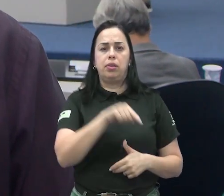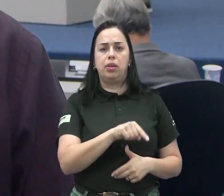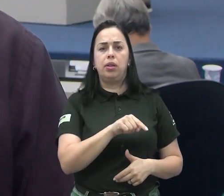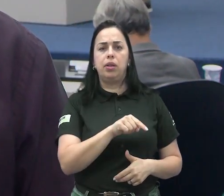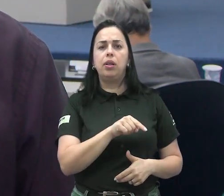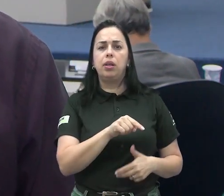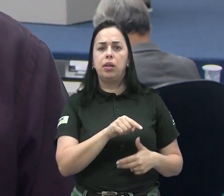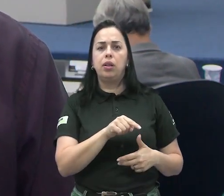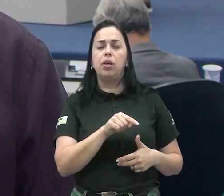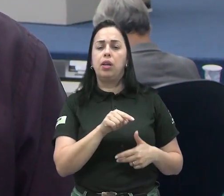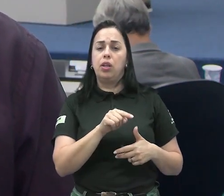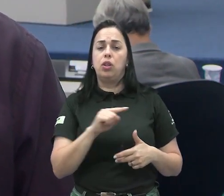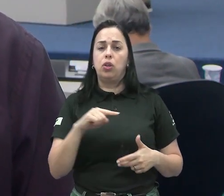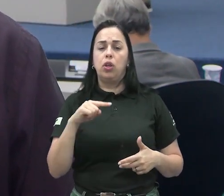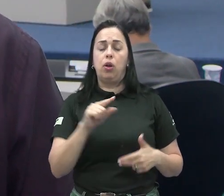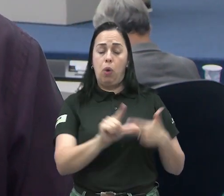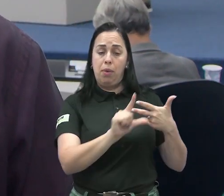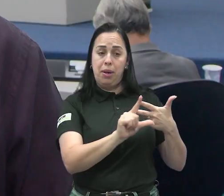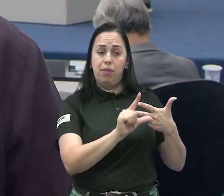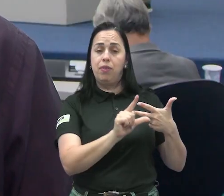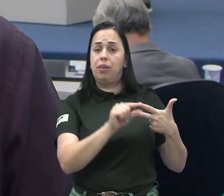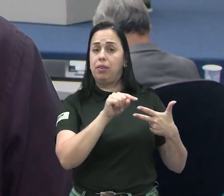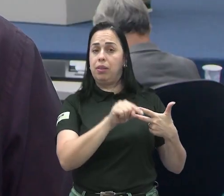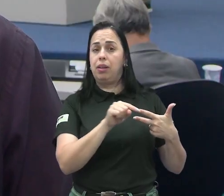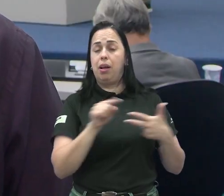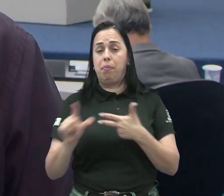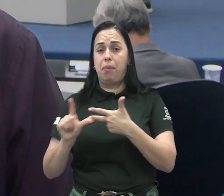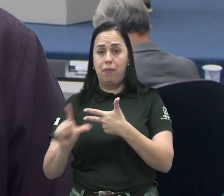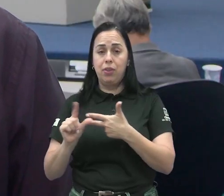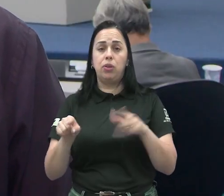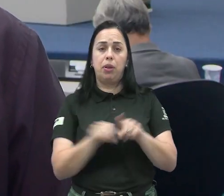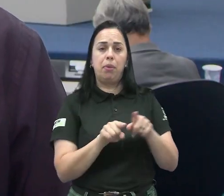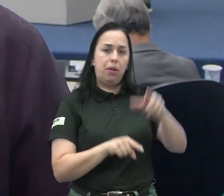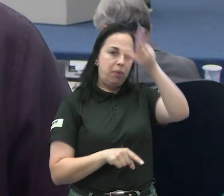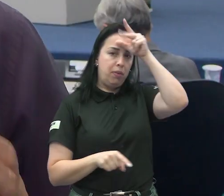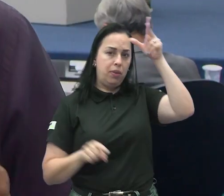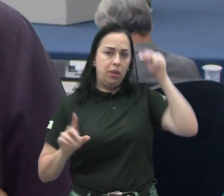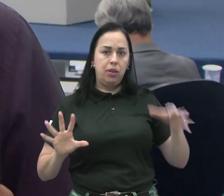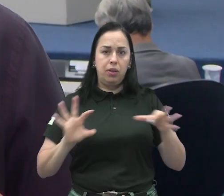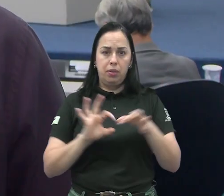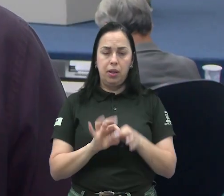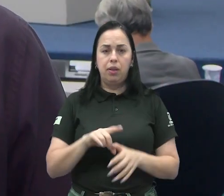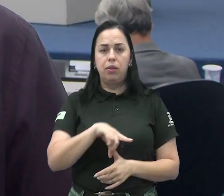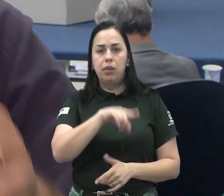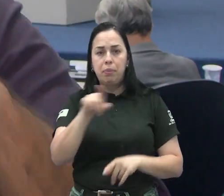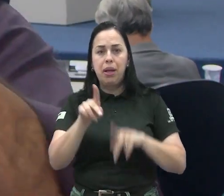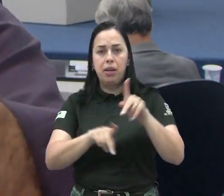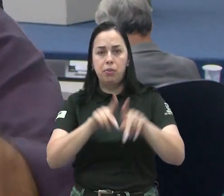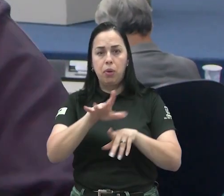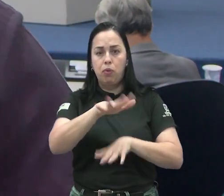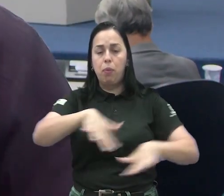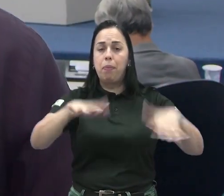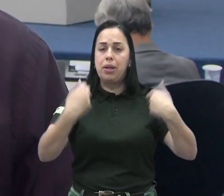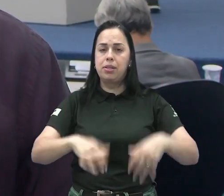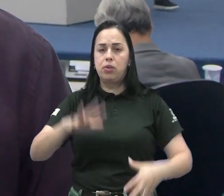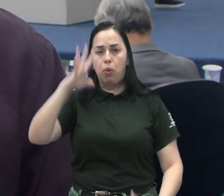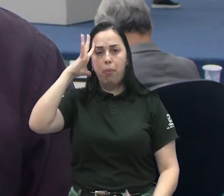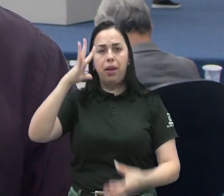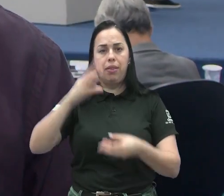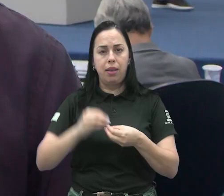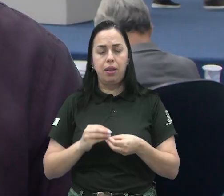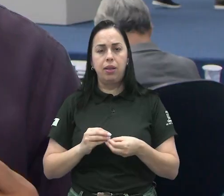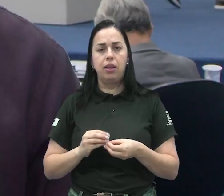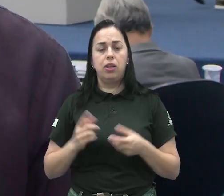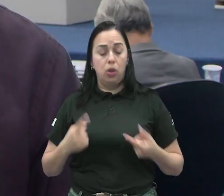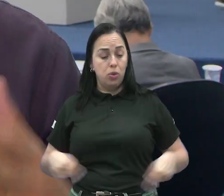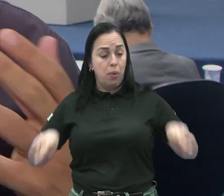o Executivo tem que entender que nós podemos trabalhar em parceria. Aliás, esse é o objetivo. O morador precisa entender isso. Nós